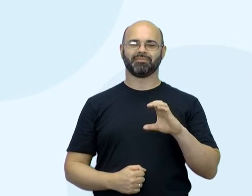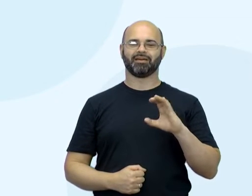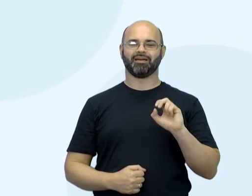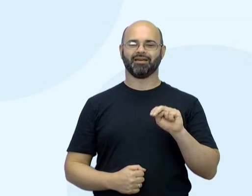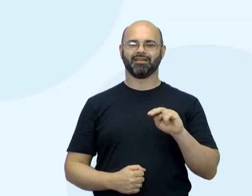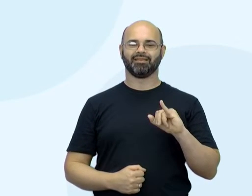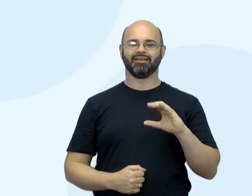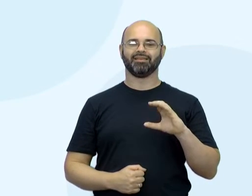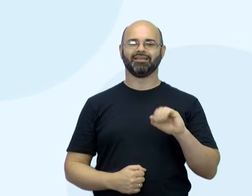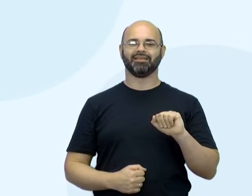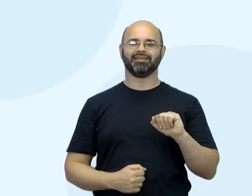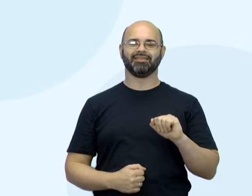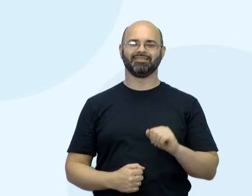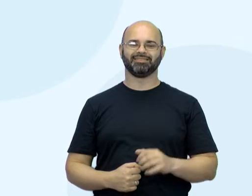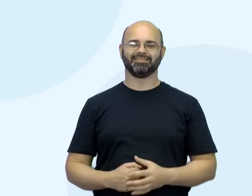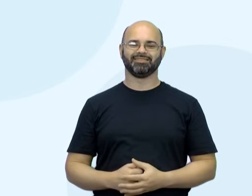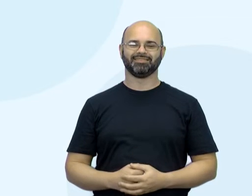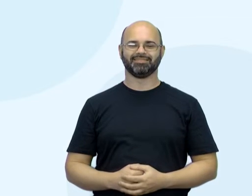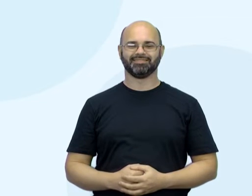Agora sim, ó.